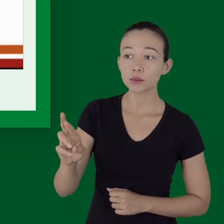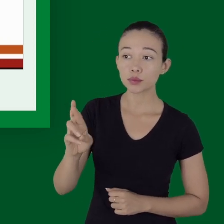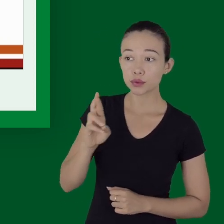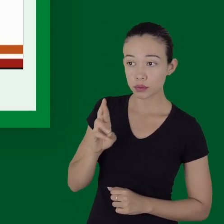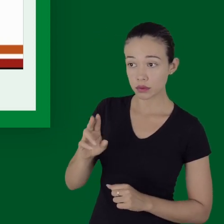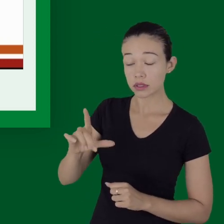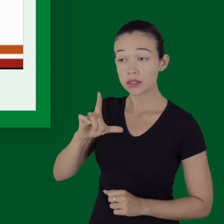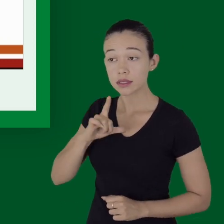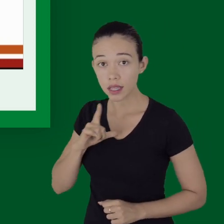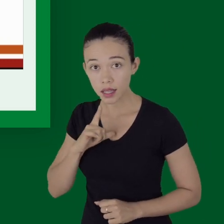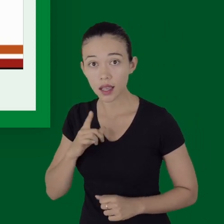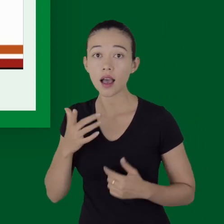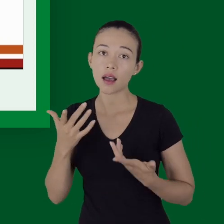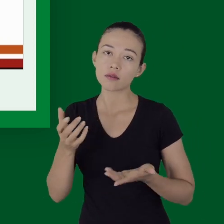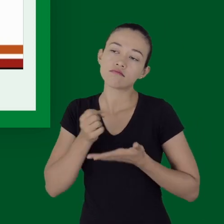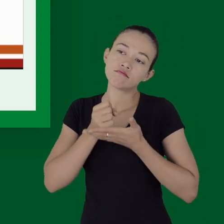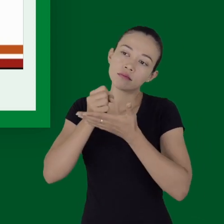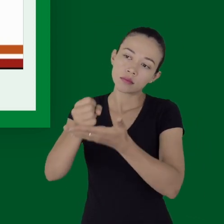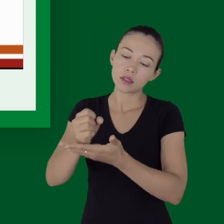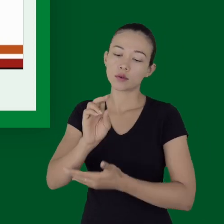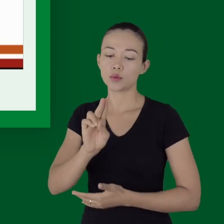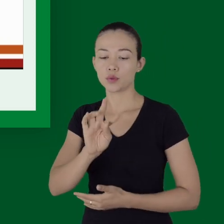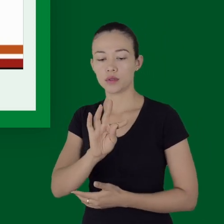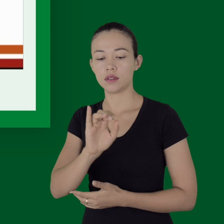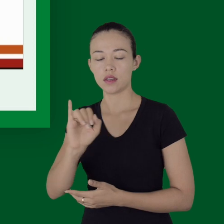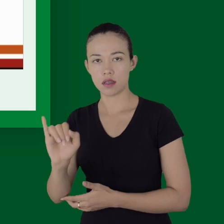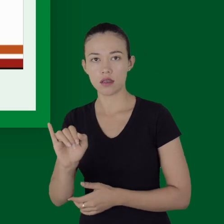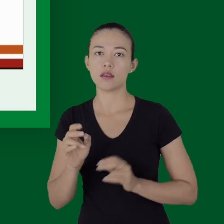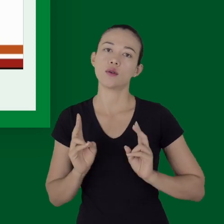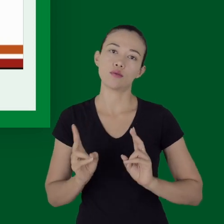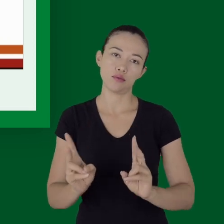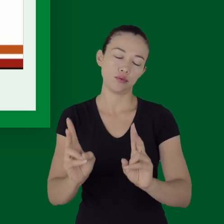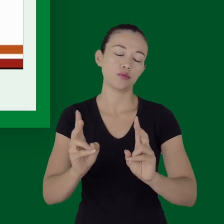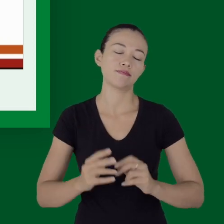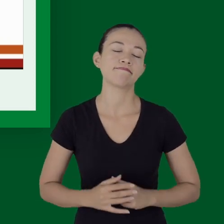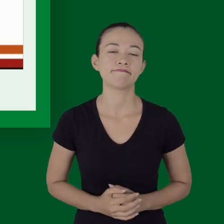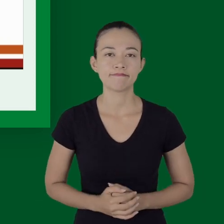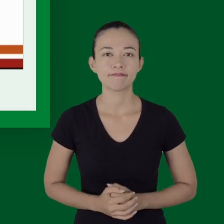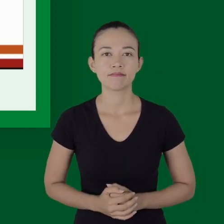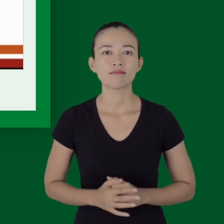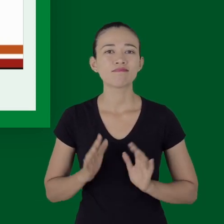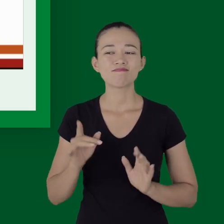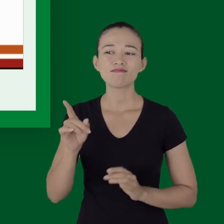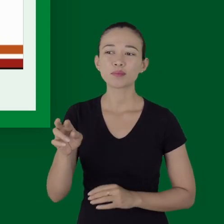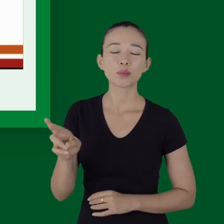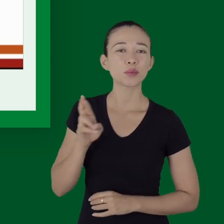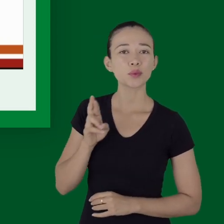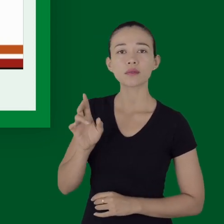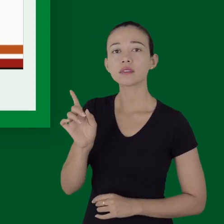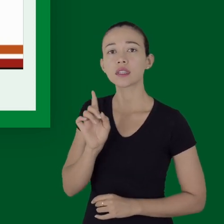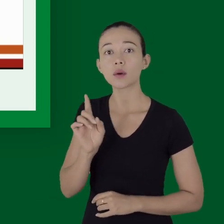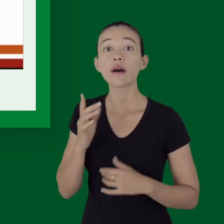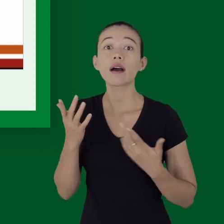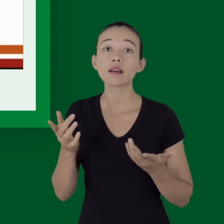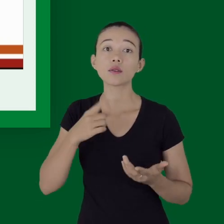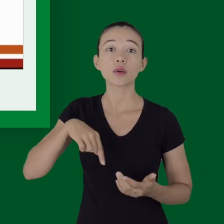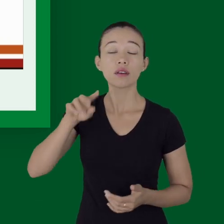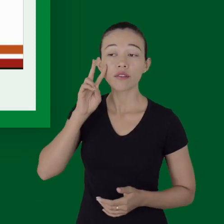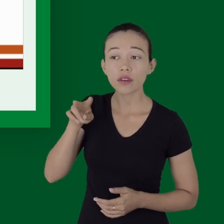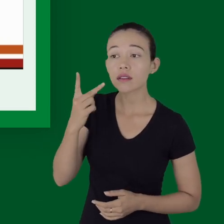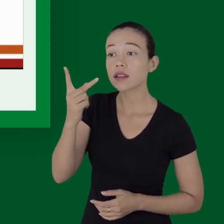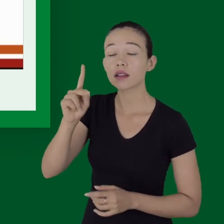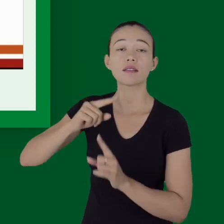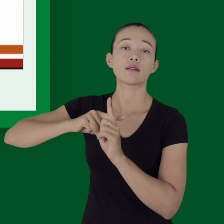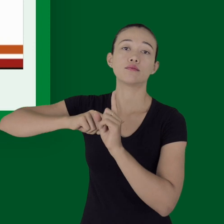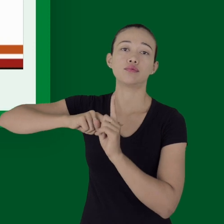TI e dar seguimento. Se o paciente não obedecer a comandos, não estiver comatoso, está indicado o controle direcionado